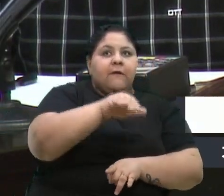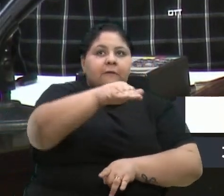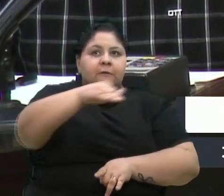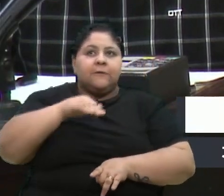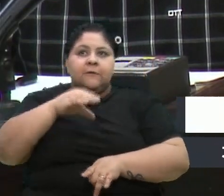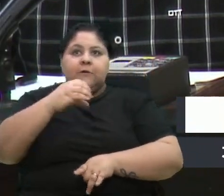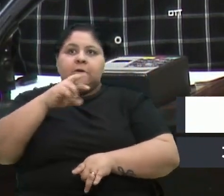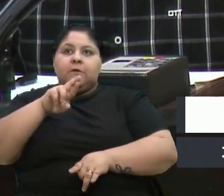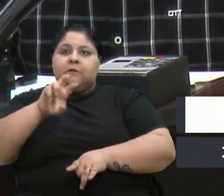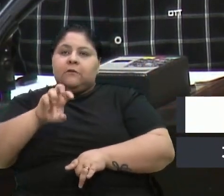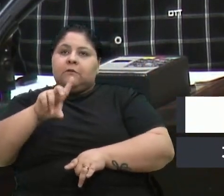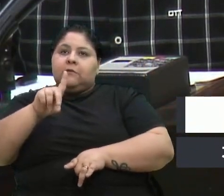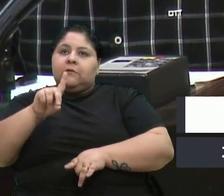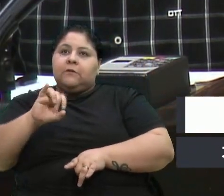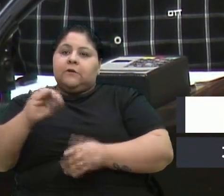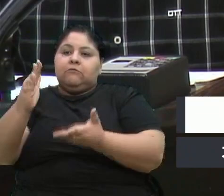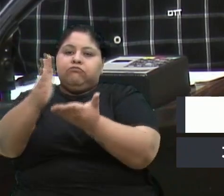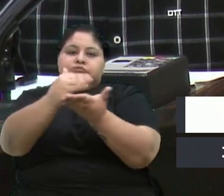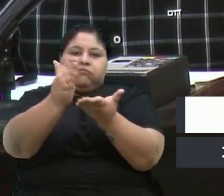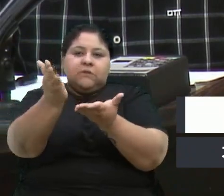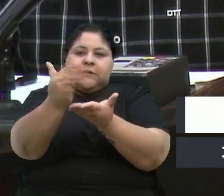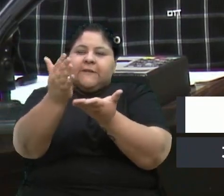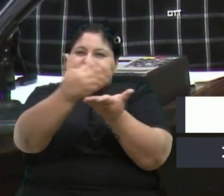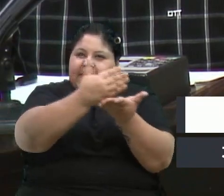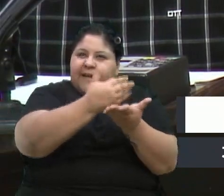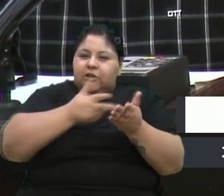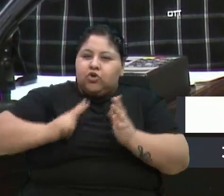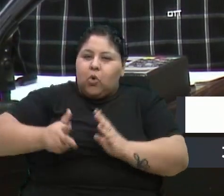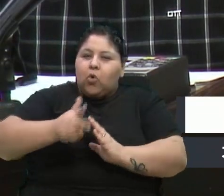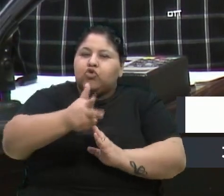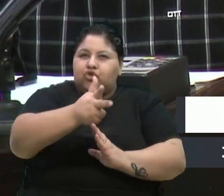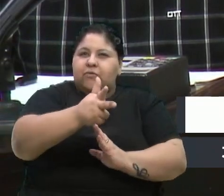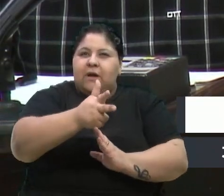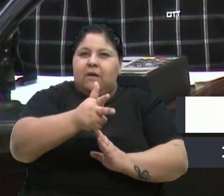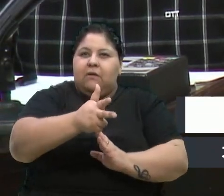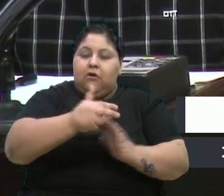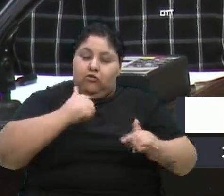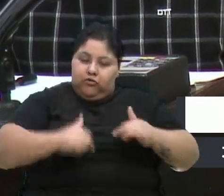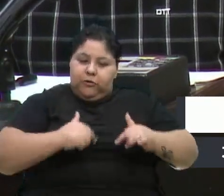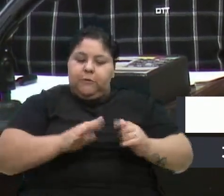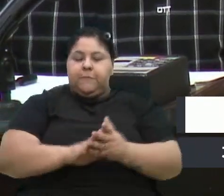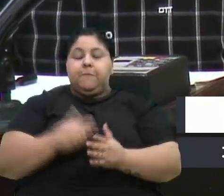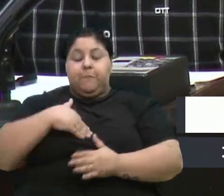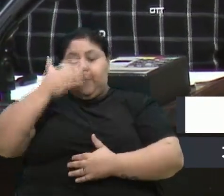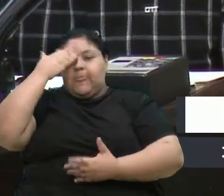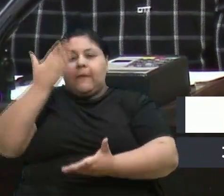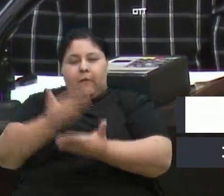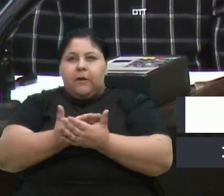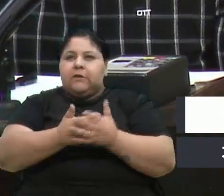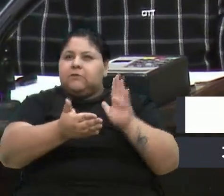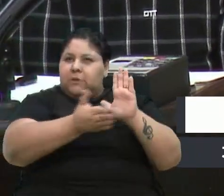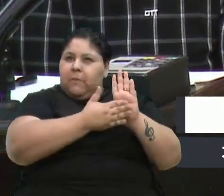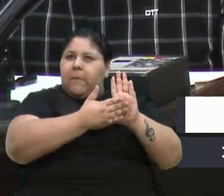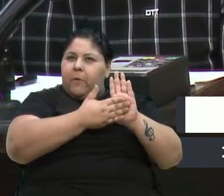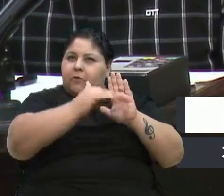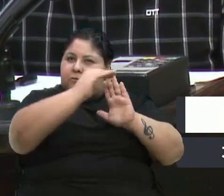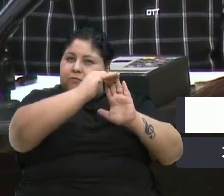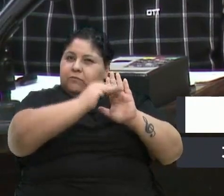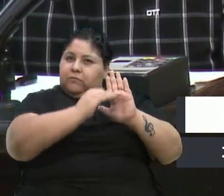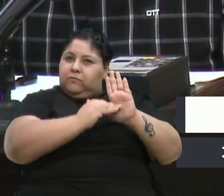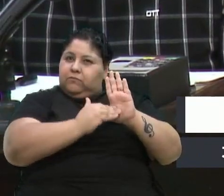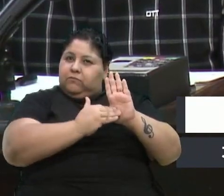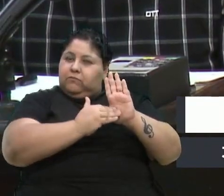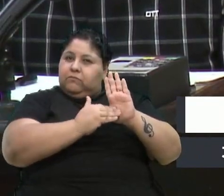dar continuidade aos seus negócios. Eu creio, vereadora Rose, que essa proposta desse programa, e a